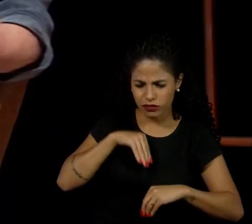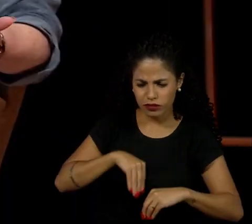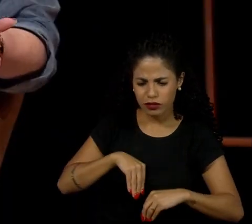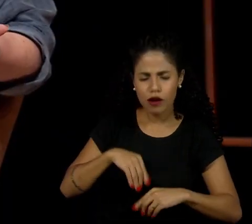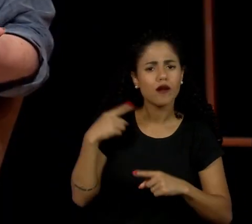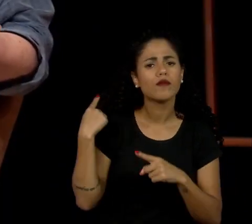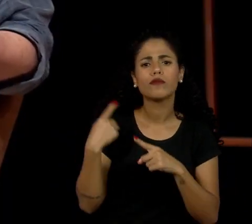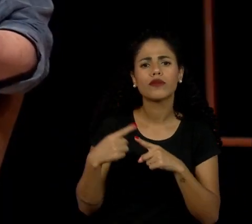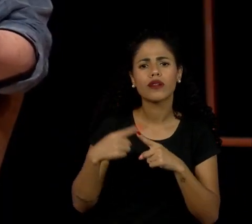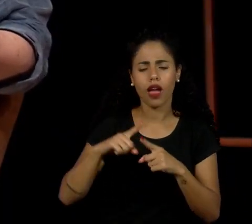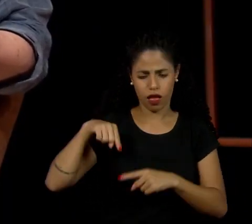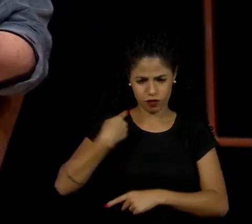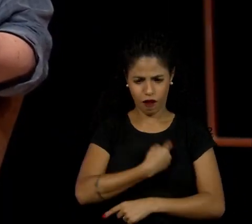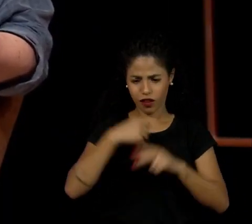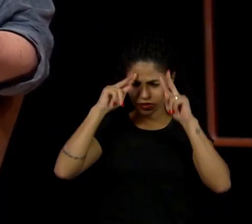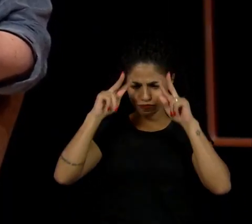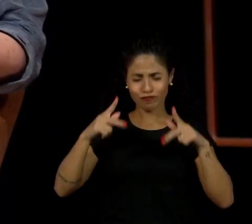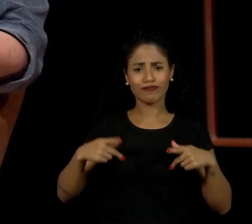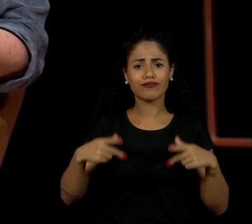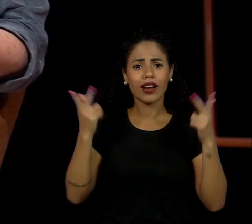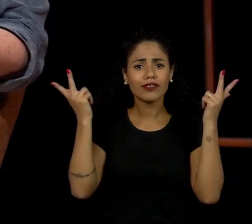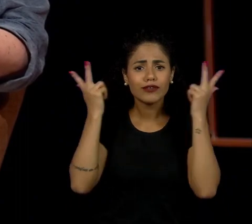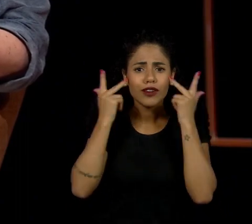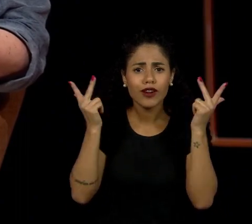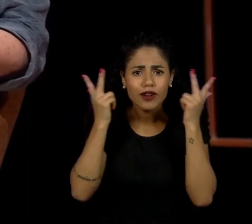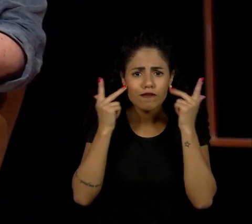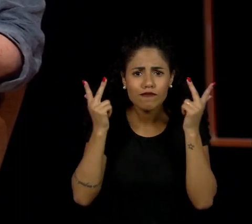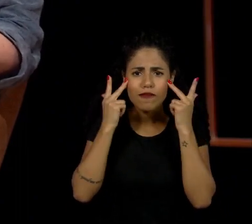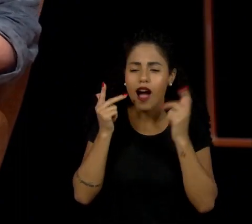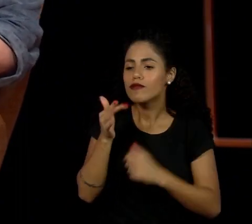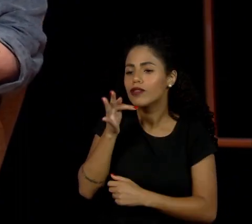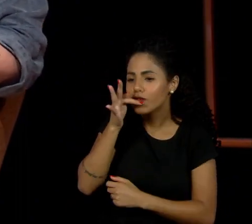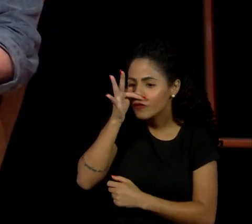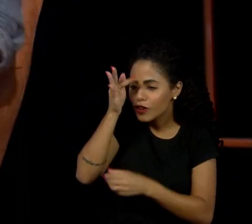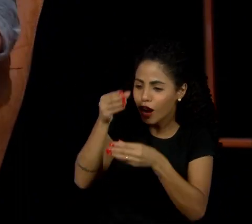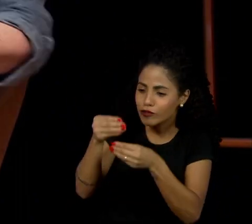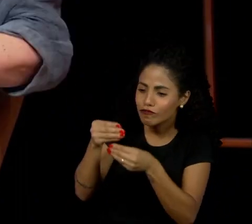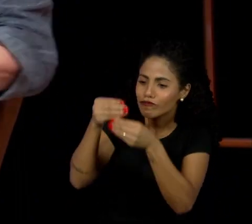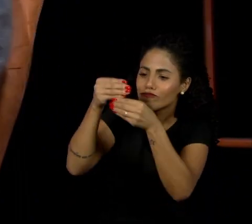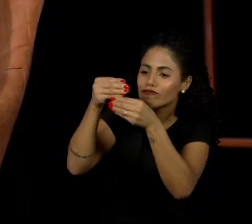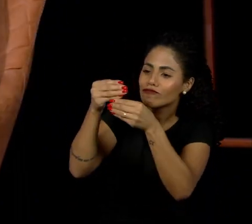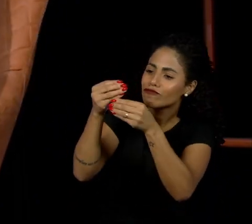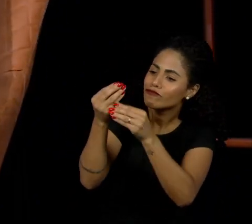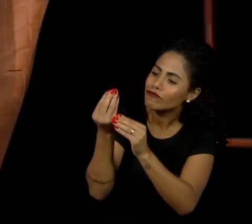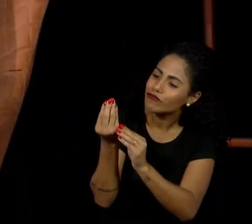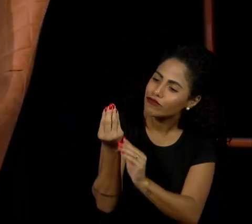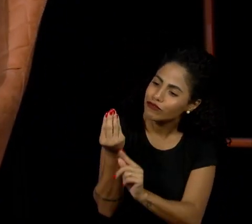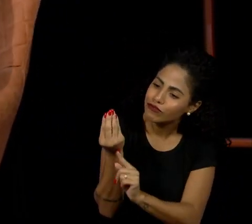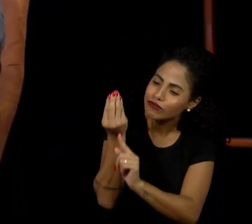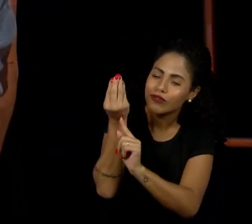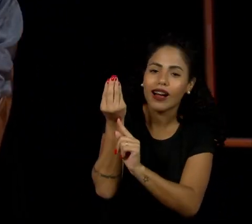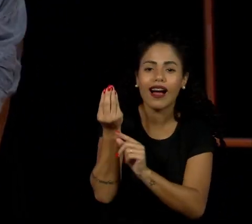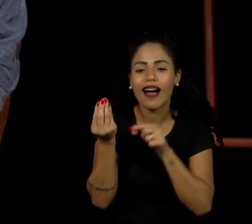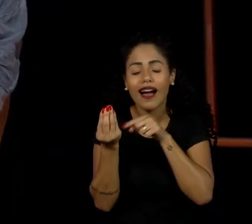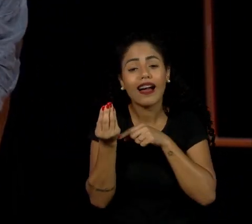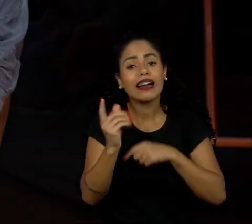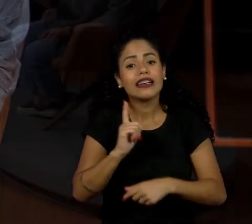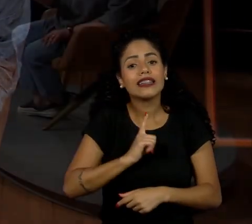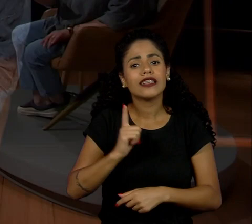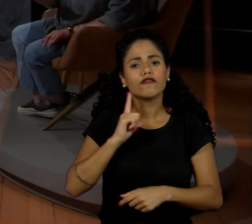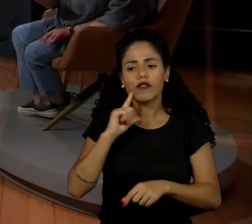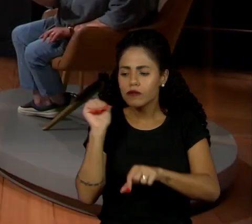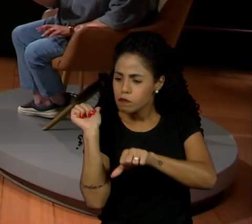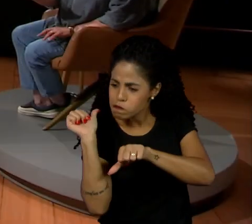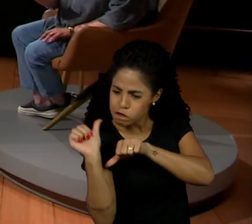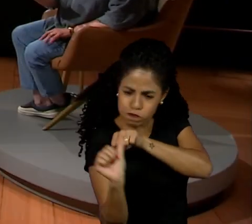Afinal, somos gente. Uma rosa é uma rosa, é uma rosa, é uma rosa. Vamos